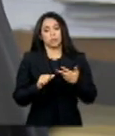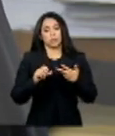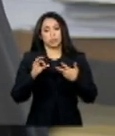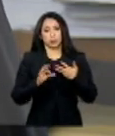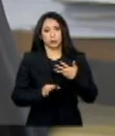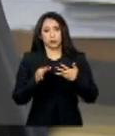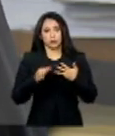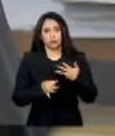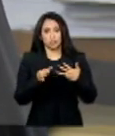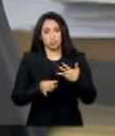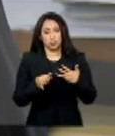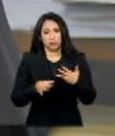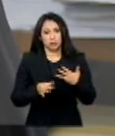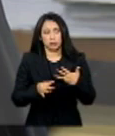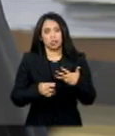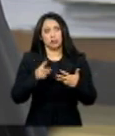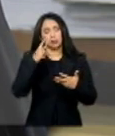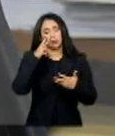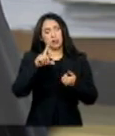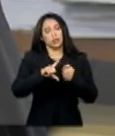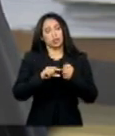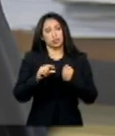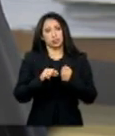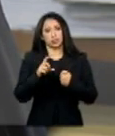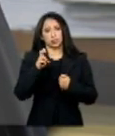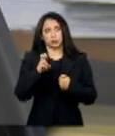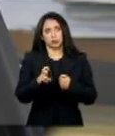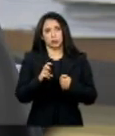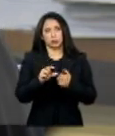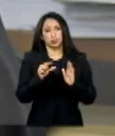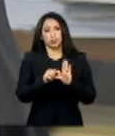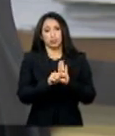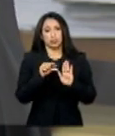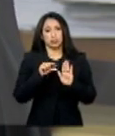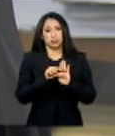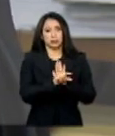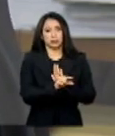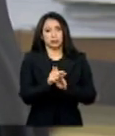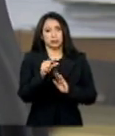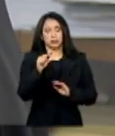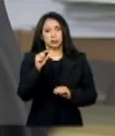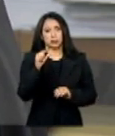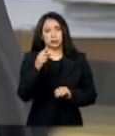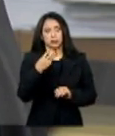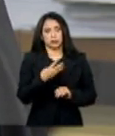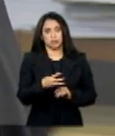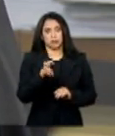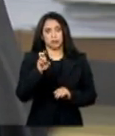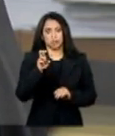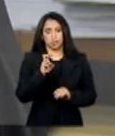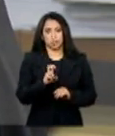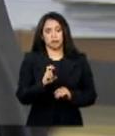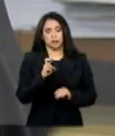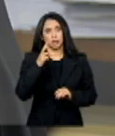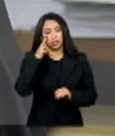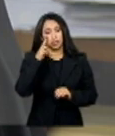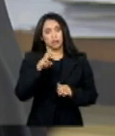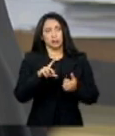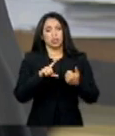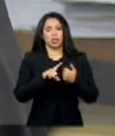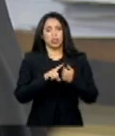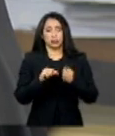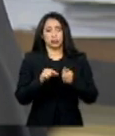alegada ofensa ao artigo 5º inciso 13 por fim o requerente sustenta a inconstitucionalidade do artigo 122